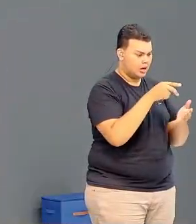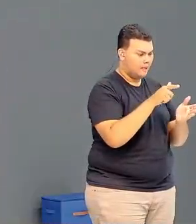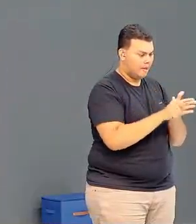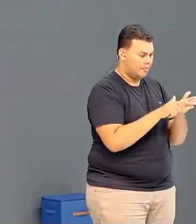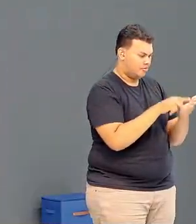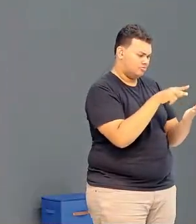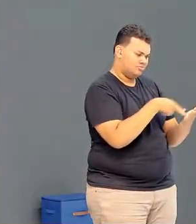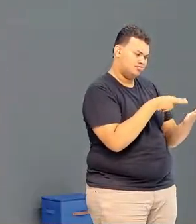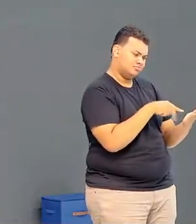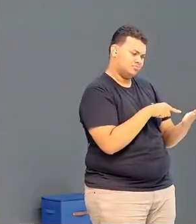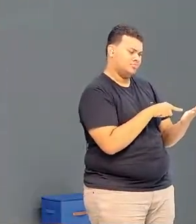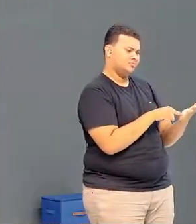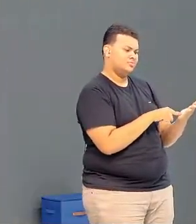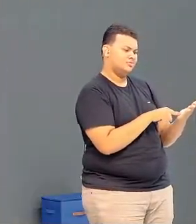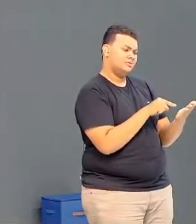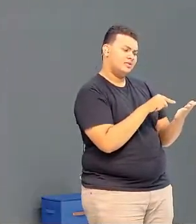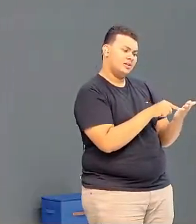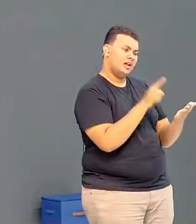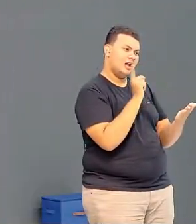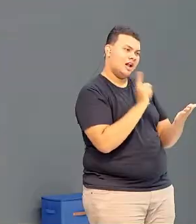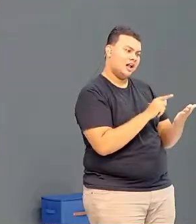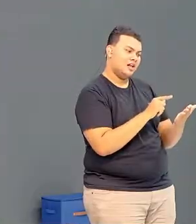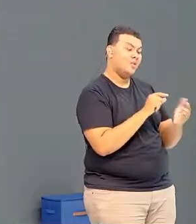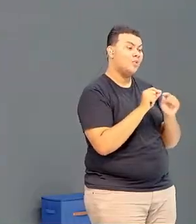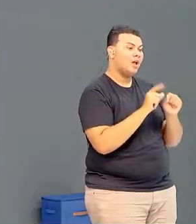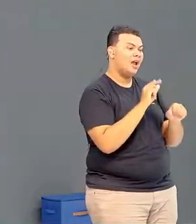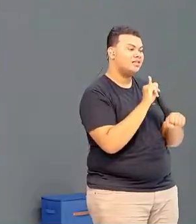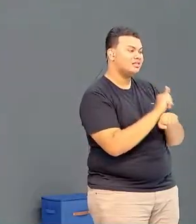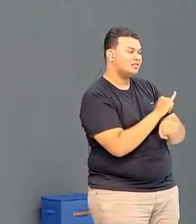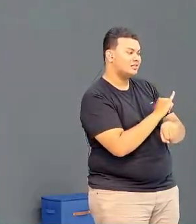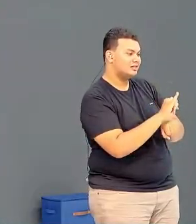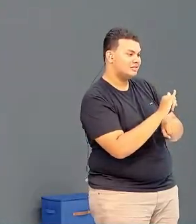panfleto e dizia: isso aí é uma armadilha do inimigo para me capturar.